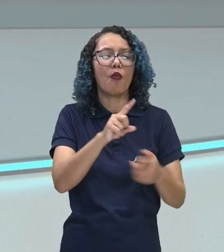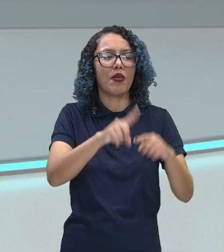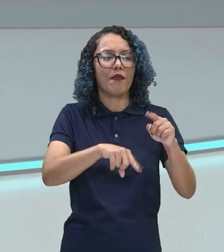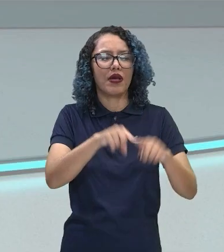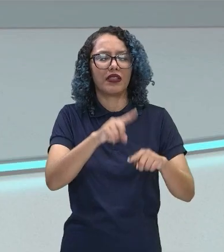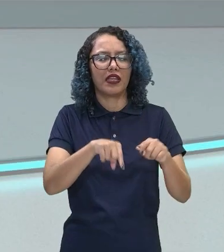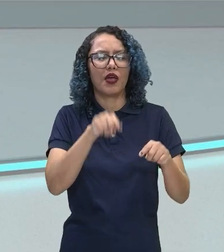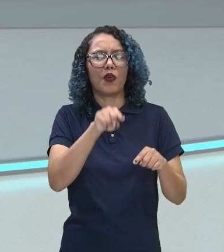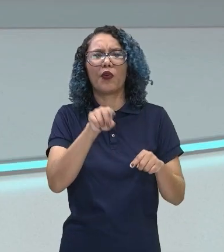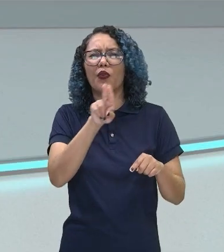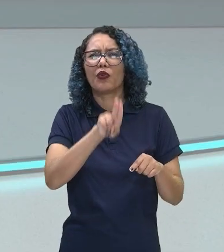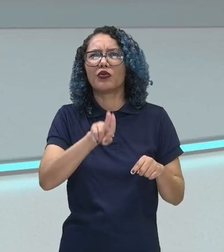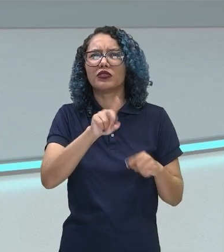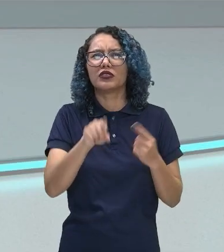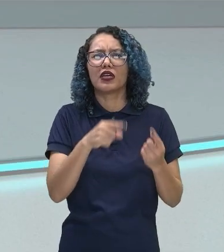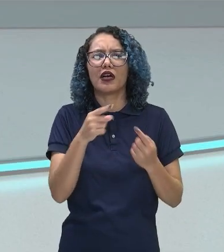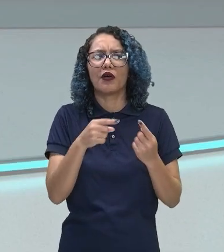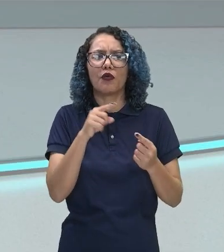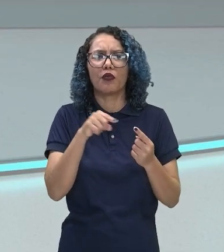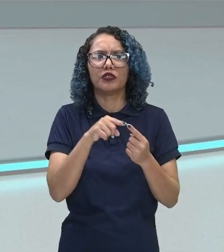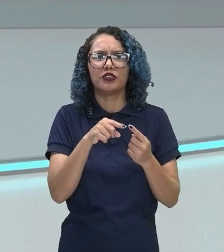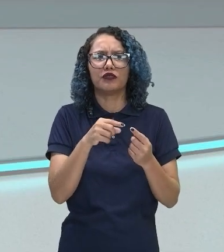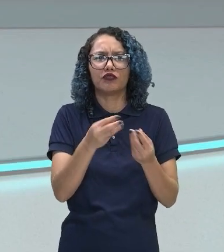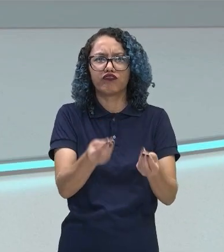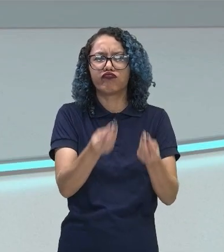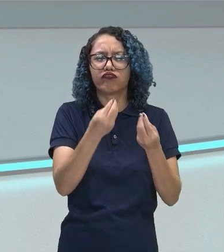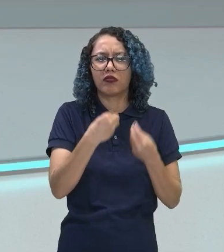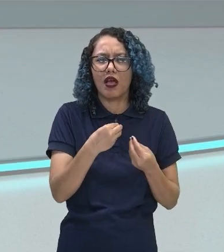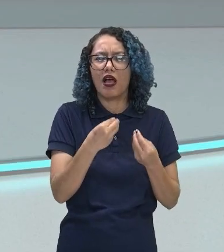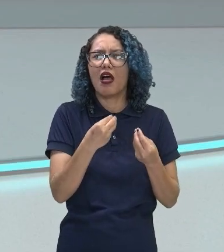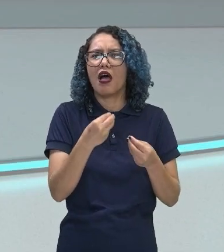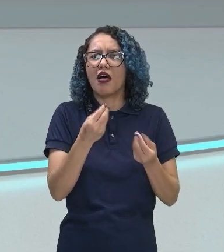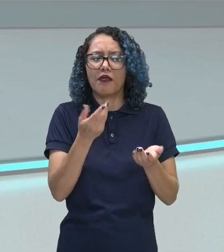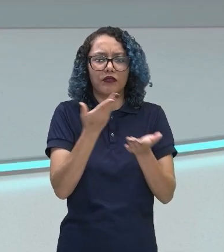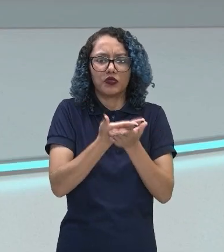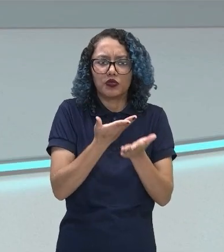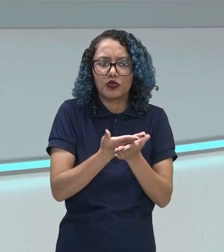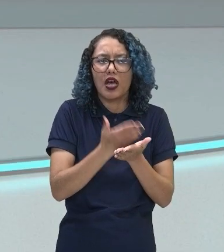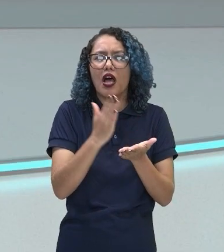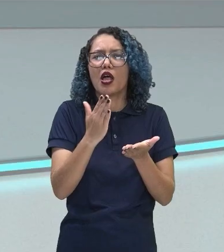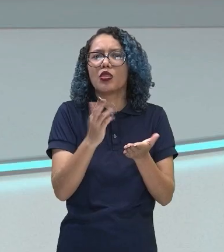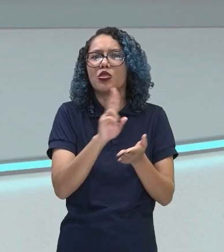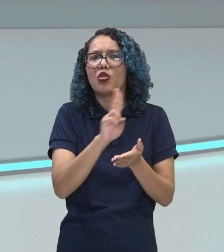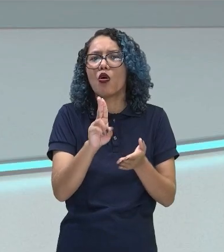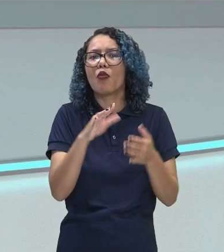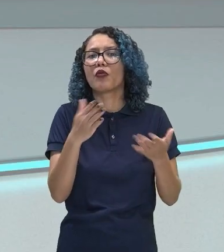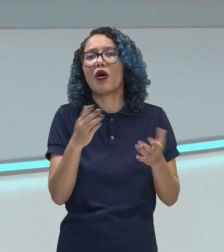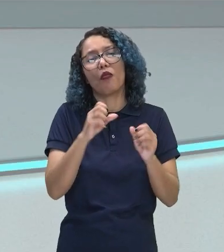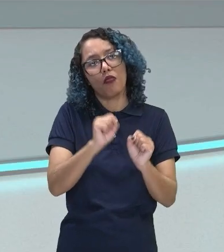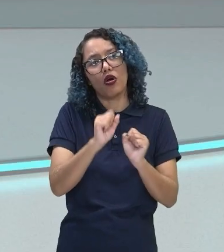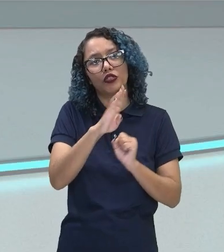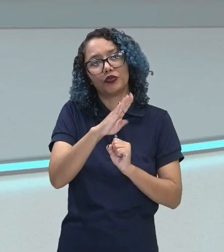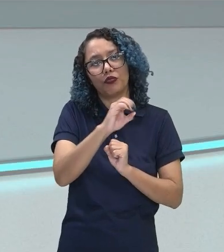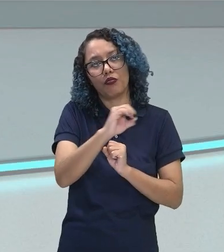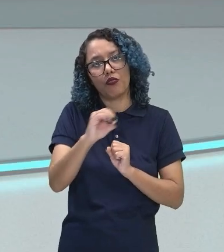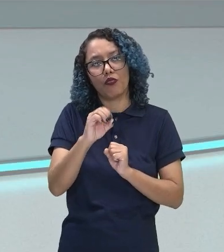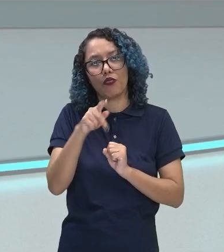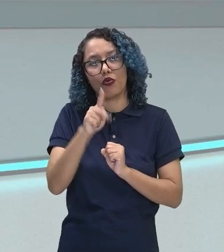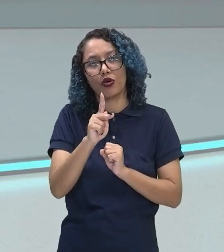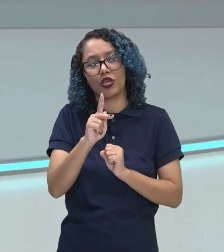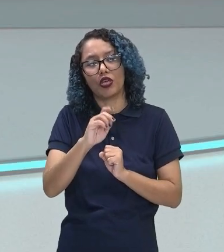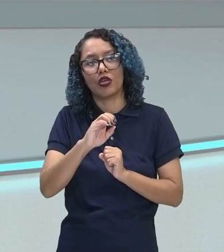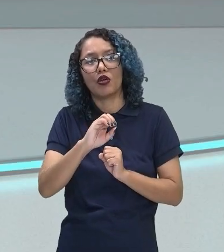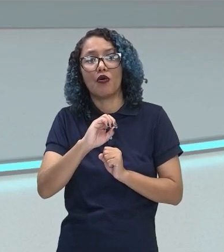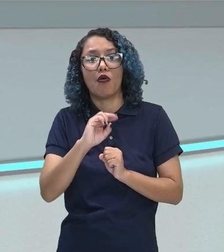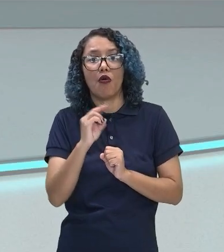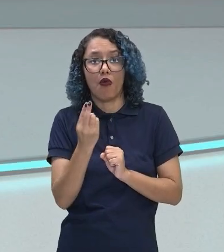nós utilizamos para... Normalmente a gente ganha, né? Para estudar. A gente pode estar falando de notebook, que é caderno. Então, nesse caso aqui, book,